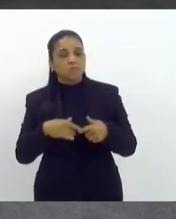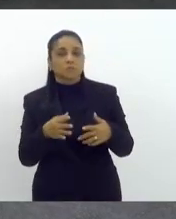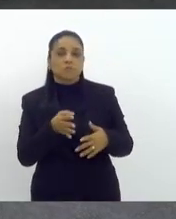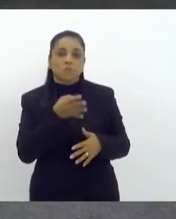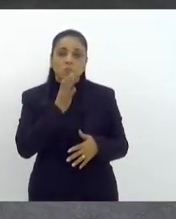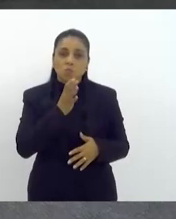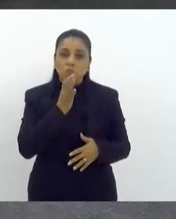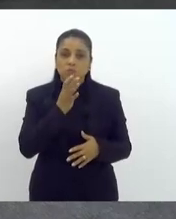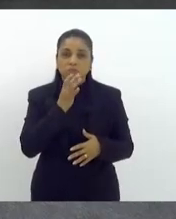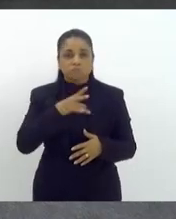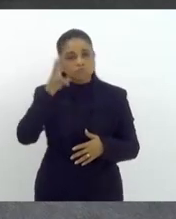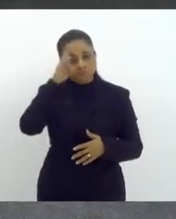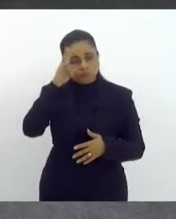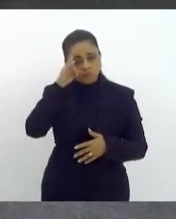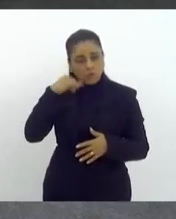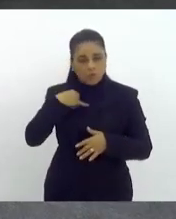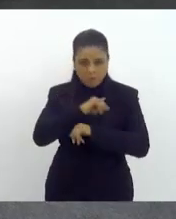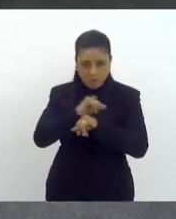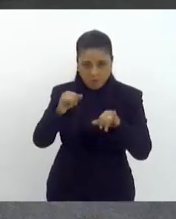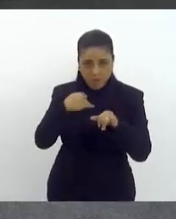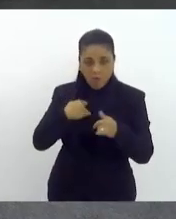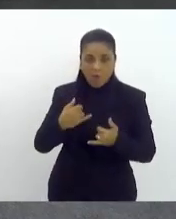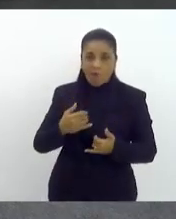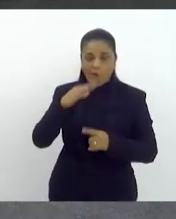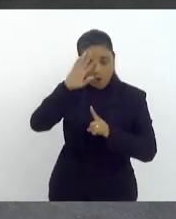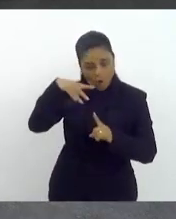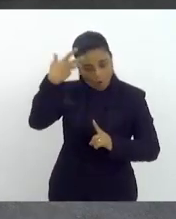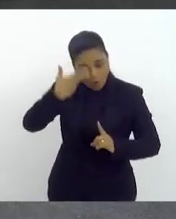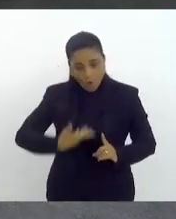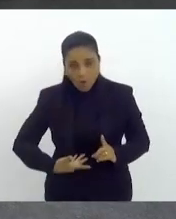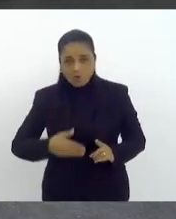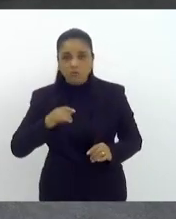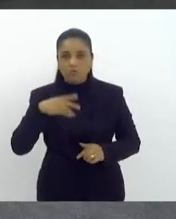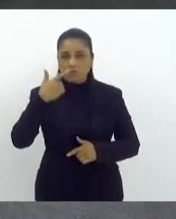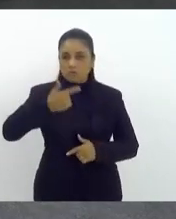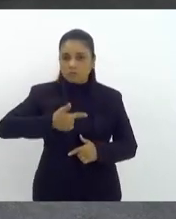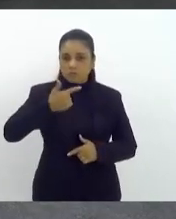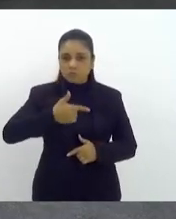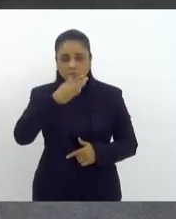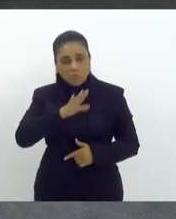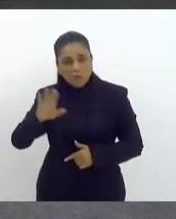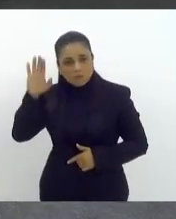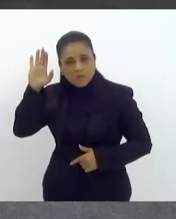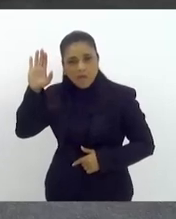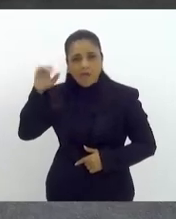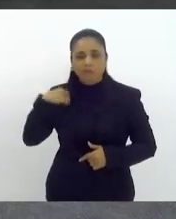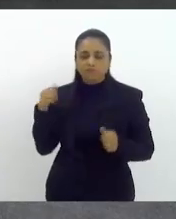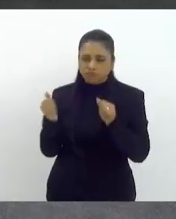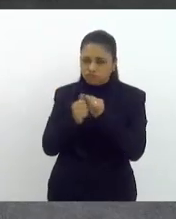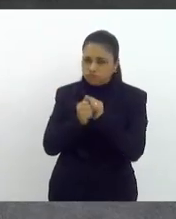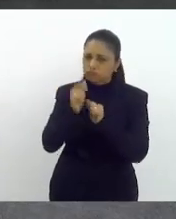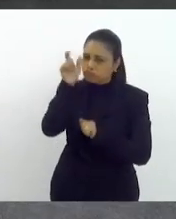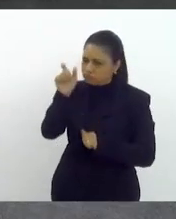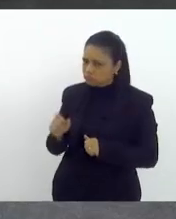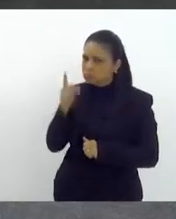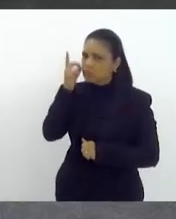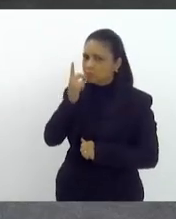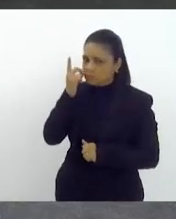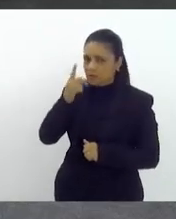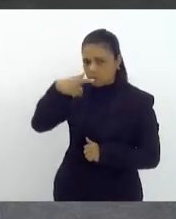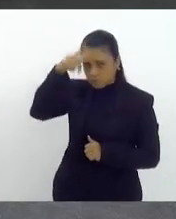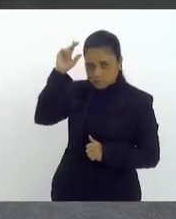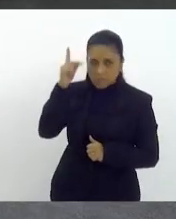é muito honroso para mim estar na minha segunda legislatura no segundo mandato com vossa excelência que hoje